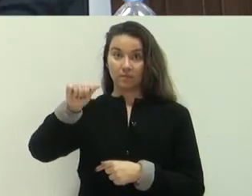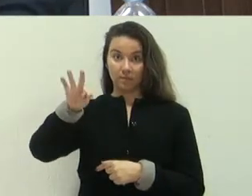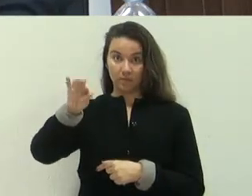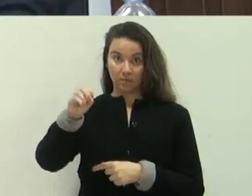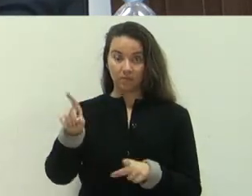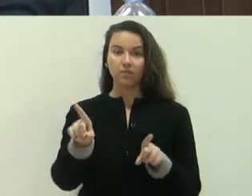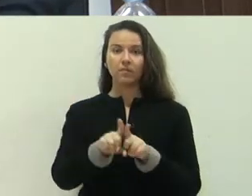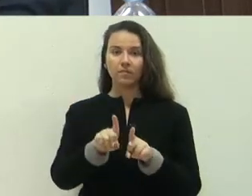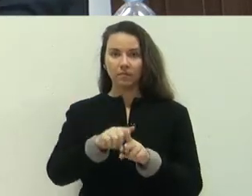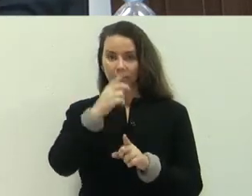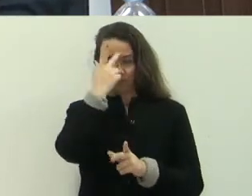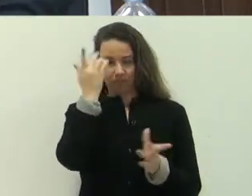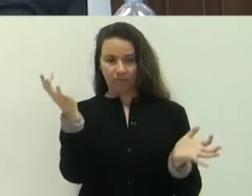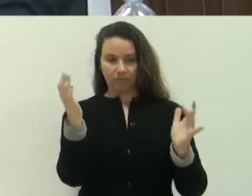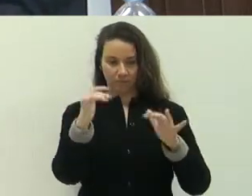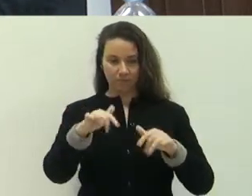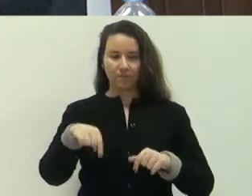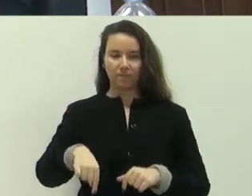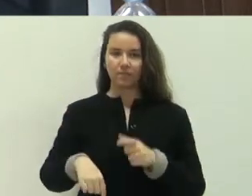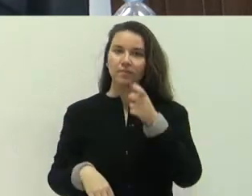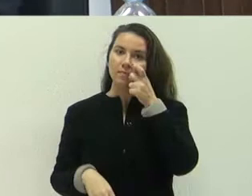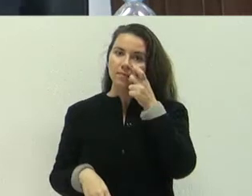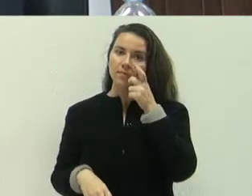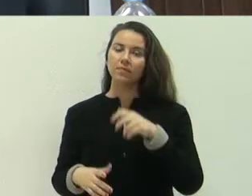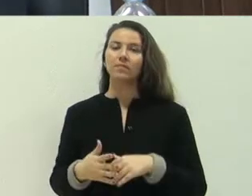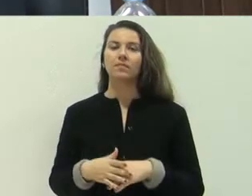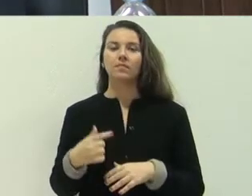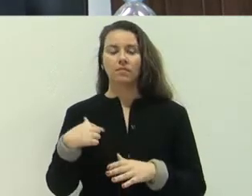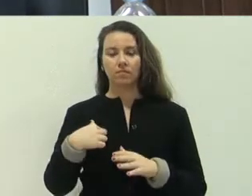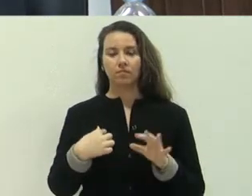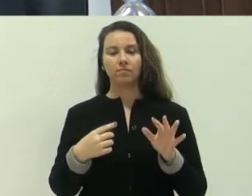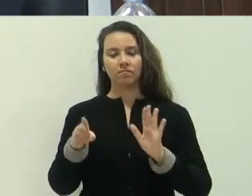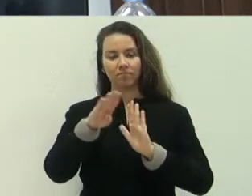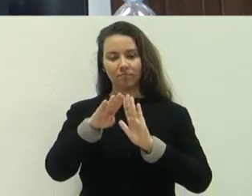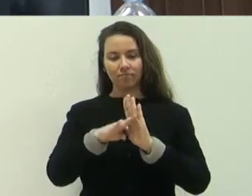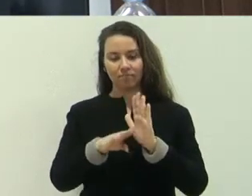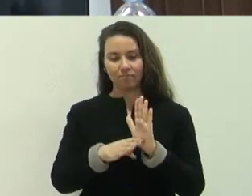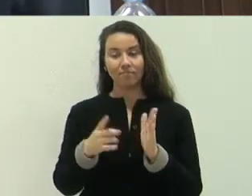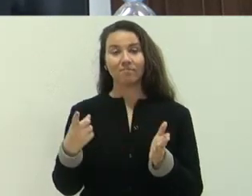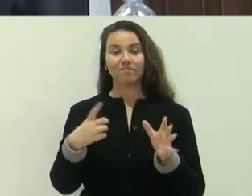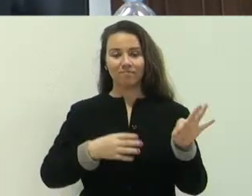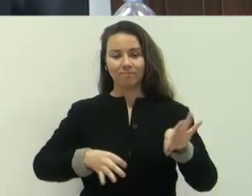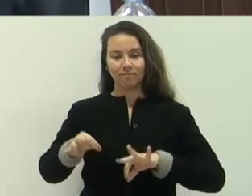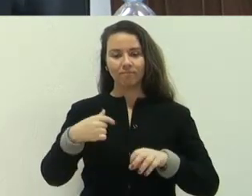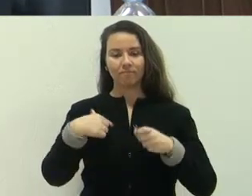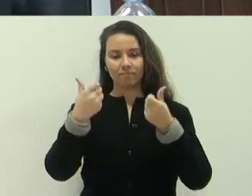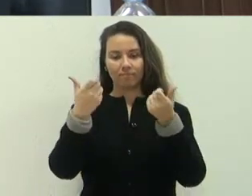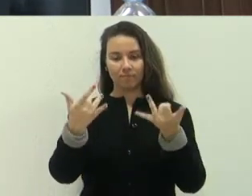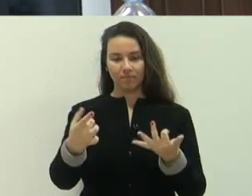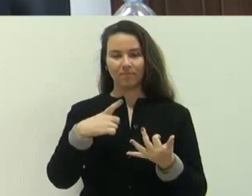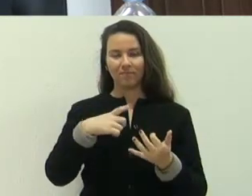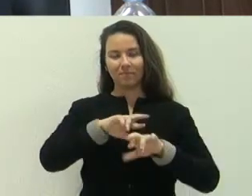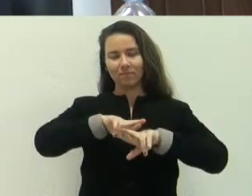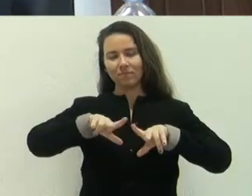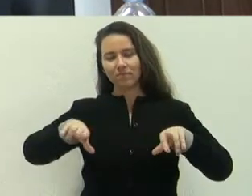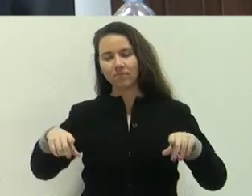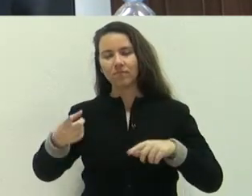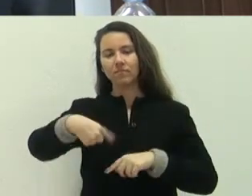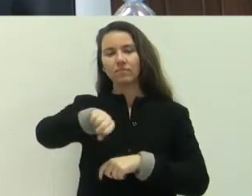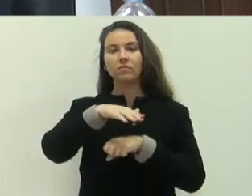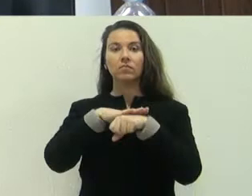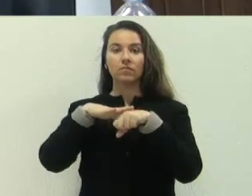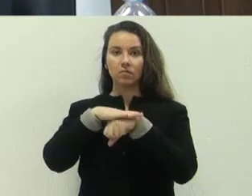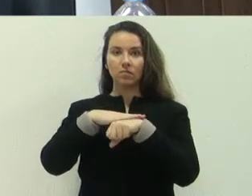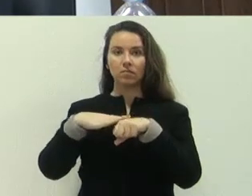Falar um pouquinho desse projeto, acho que é um projeto que teria muitas coisas aqui para a gente discutir, para